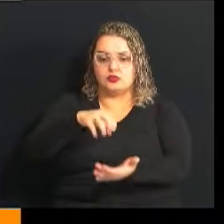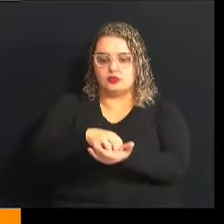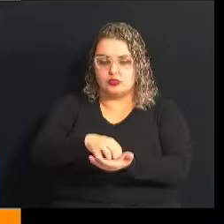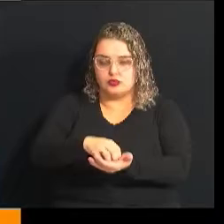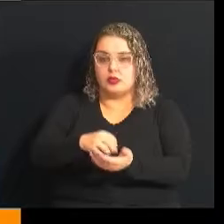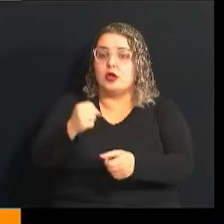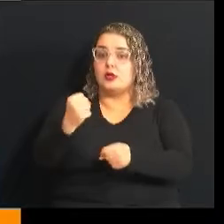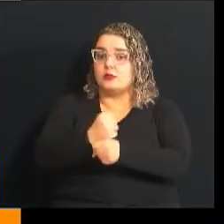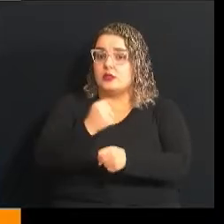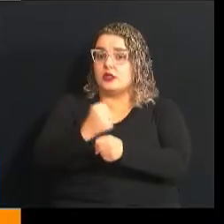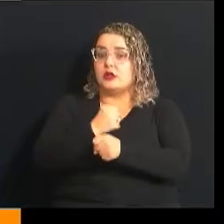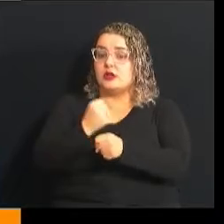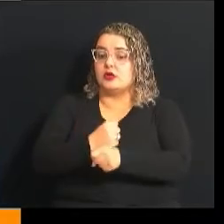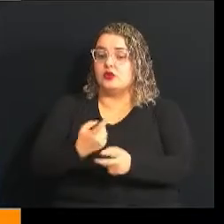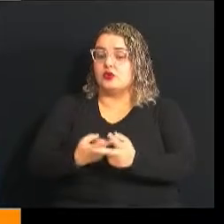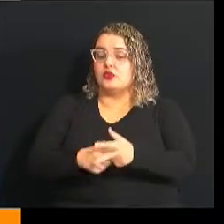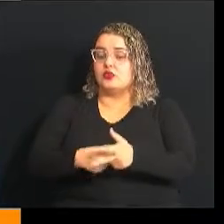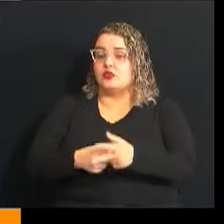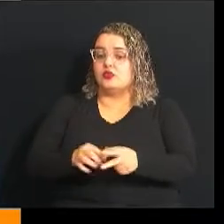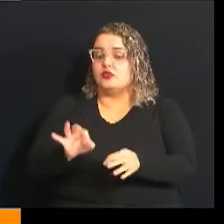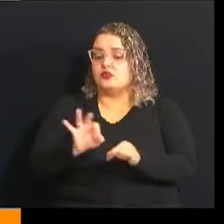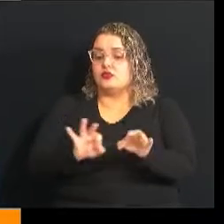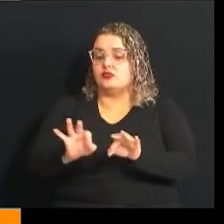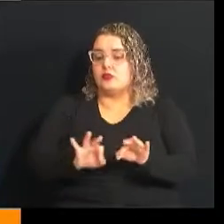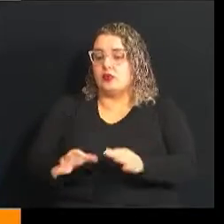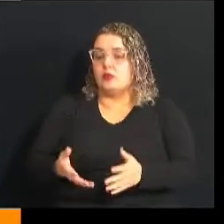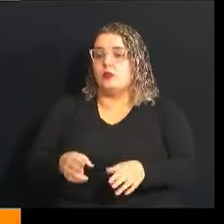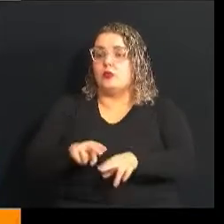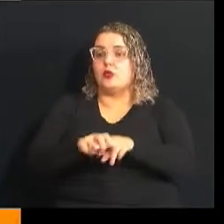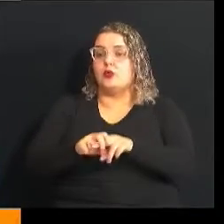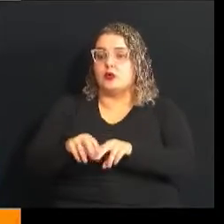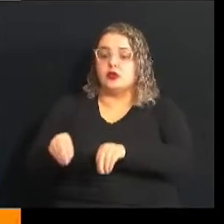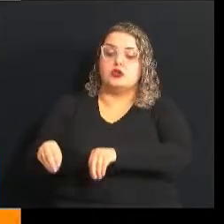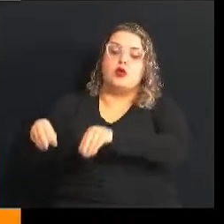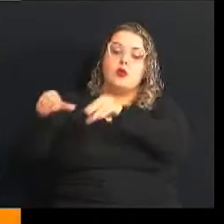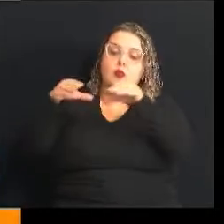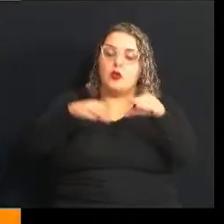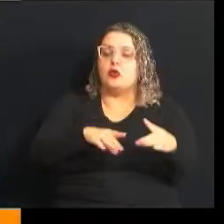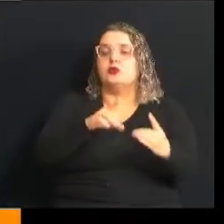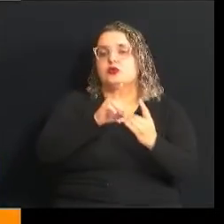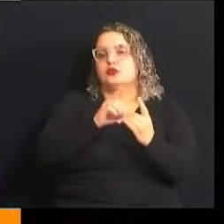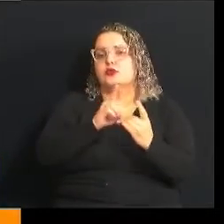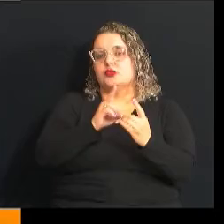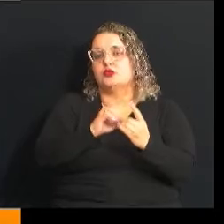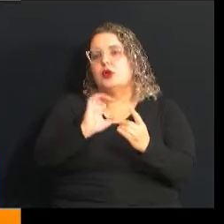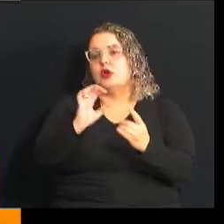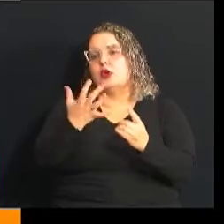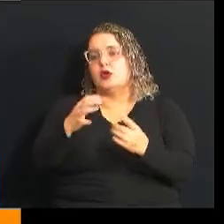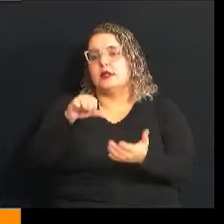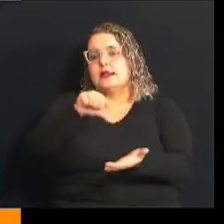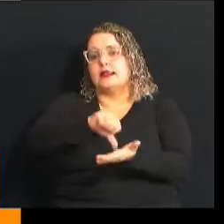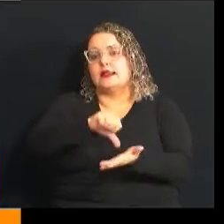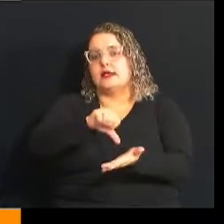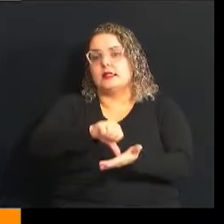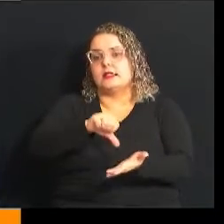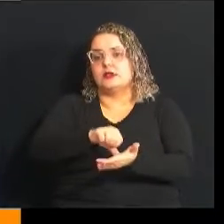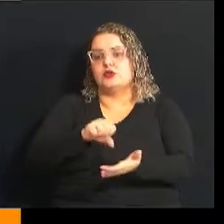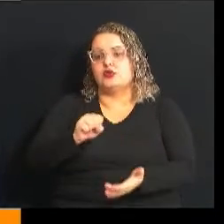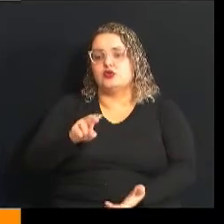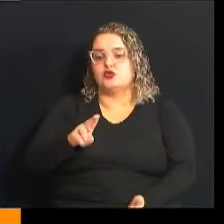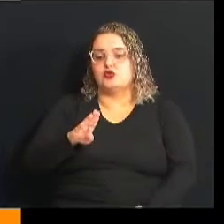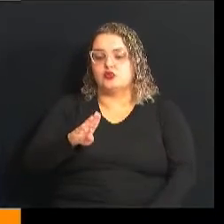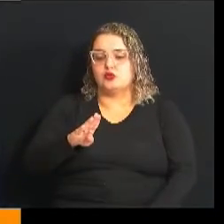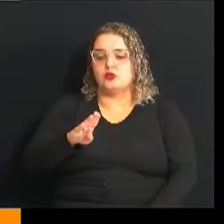em reforma, por isso o atendimento para vacinação está acontecendo na sede da subprefeitura de